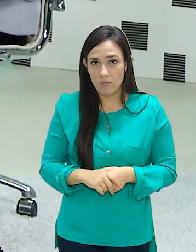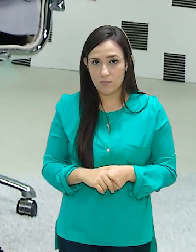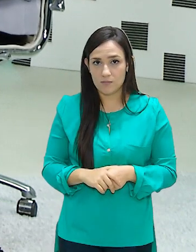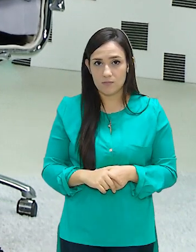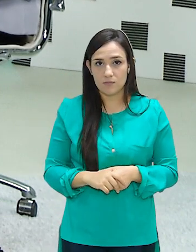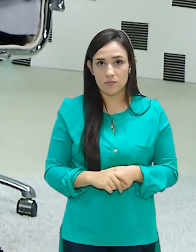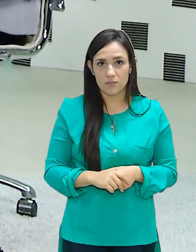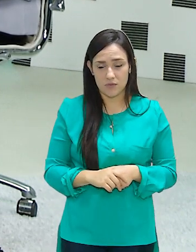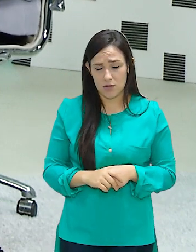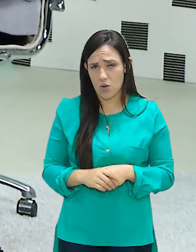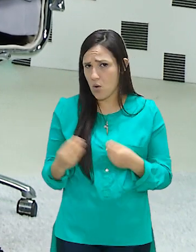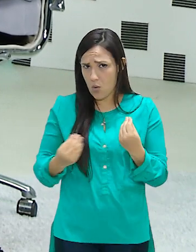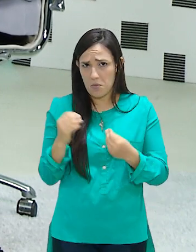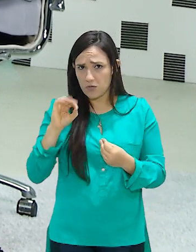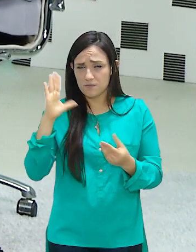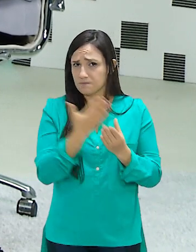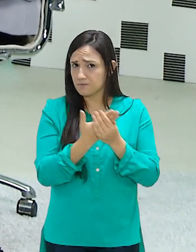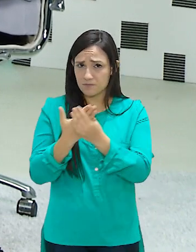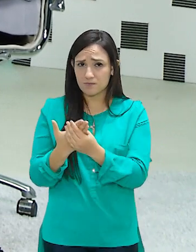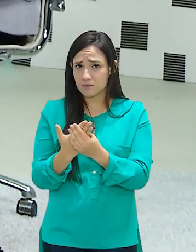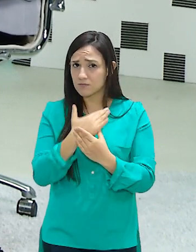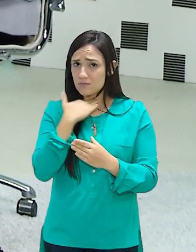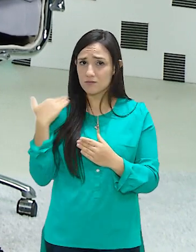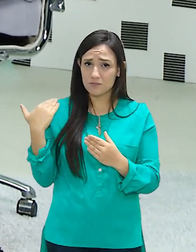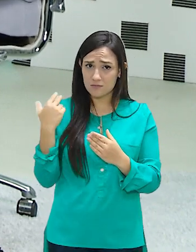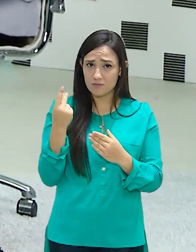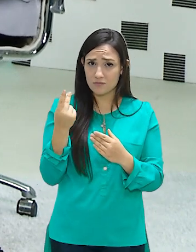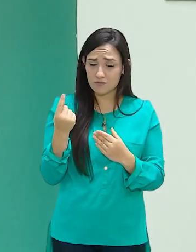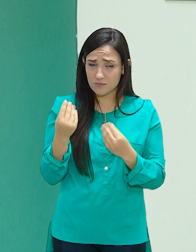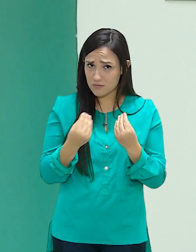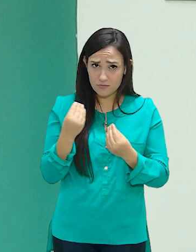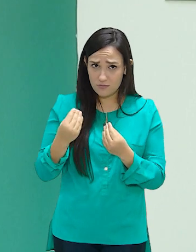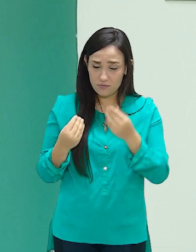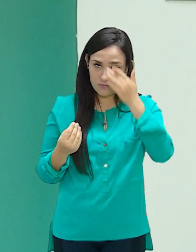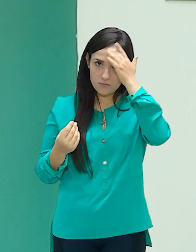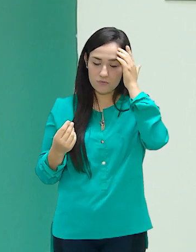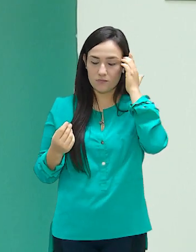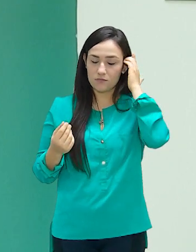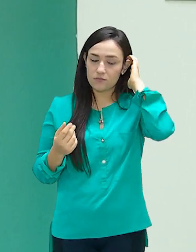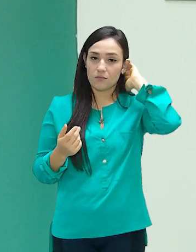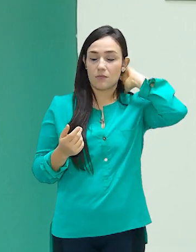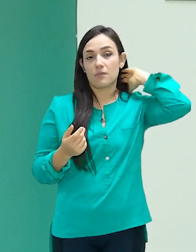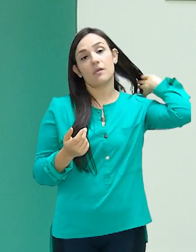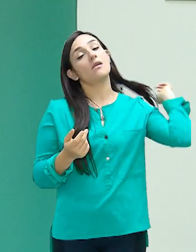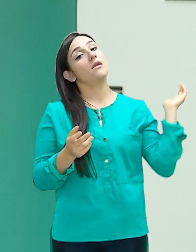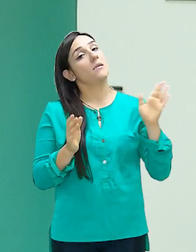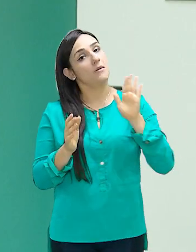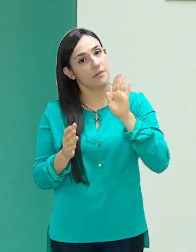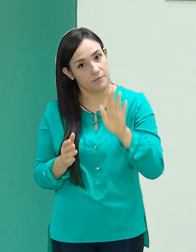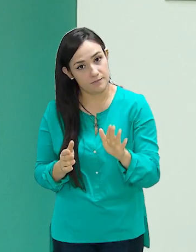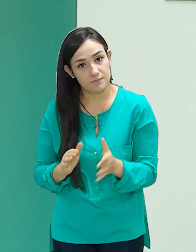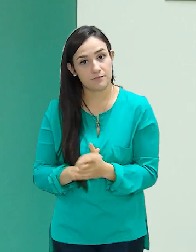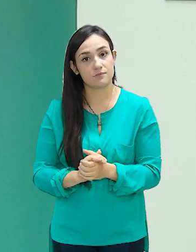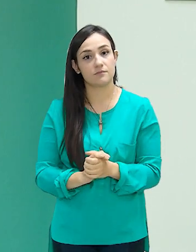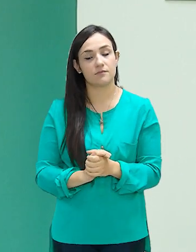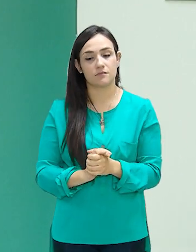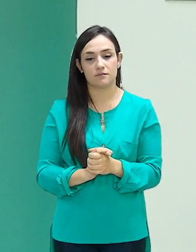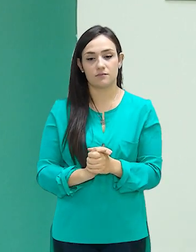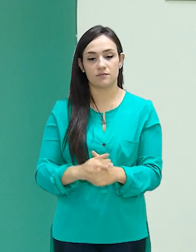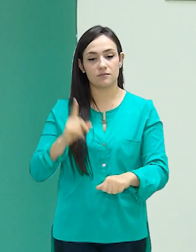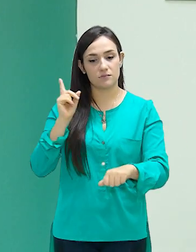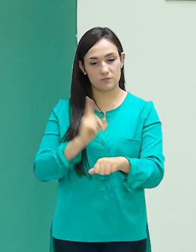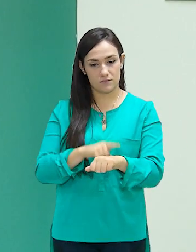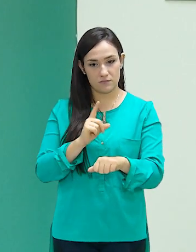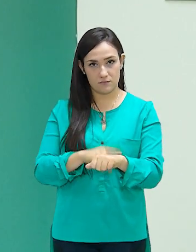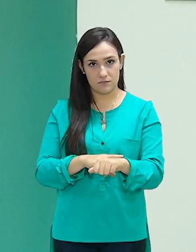o caso de inventário nessa situação que nós estamos vivendo hoje? O casal, quando eles separam, vamos dizer